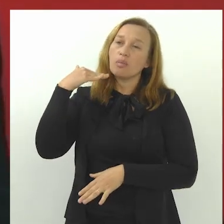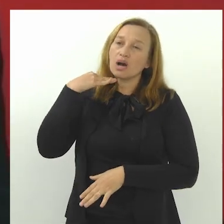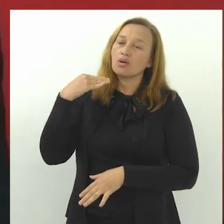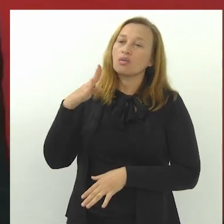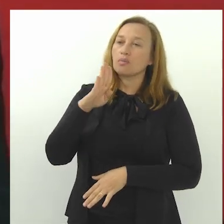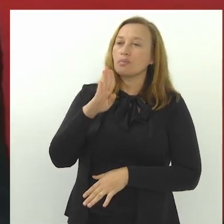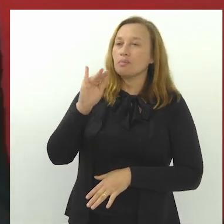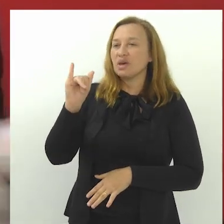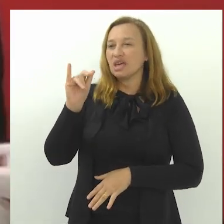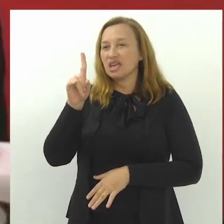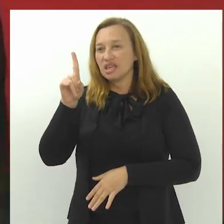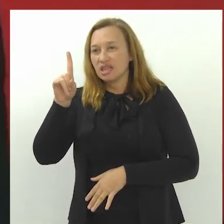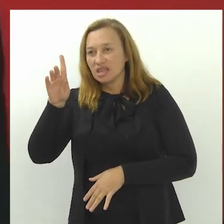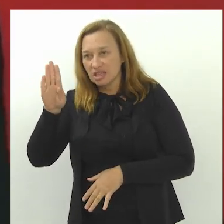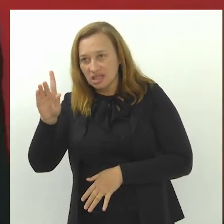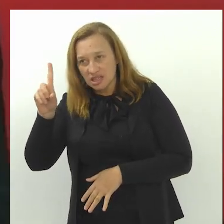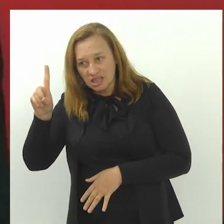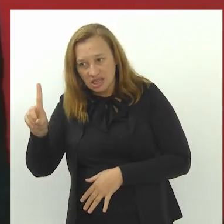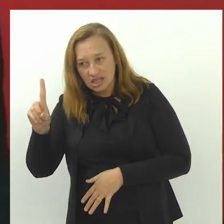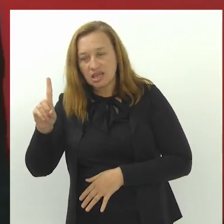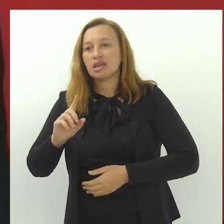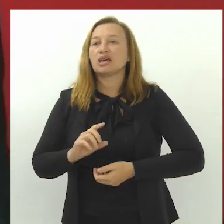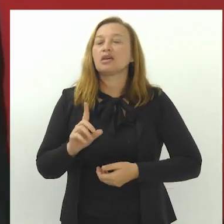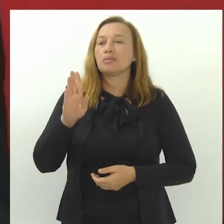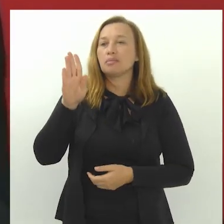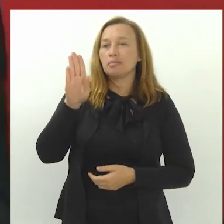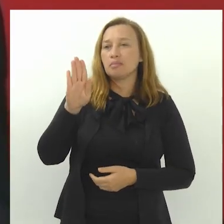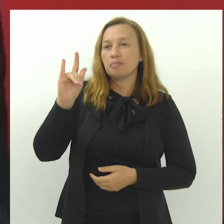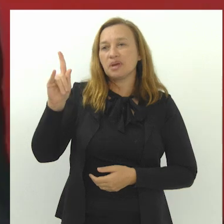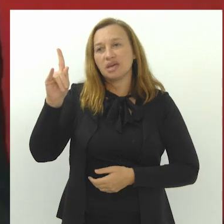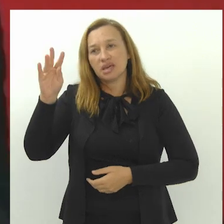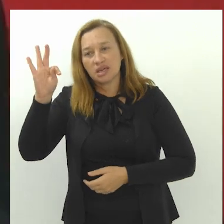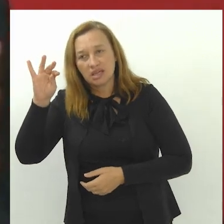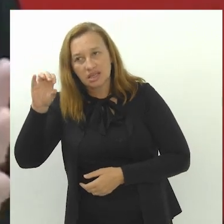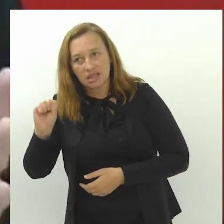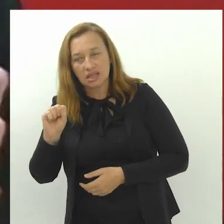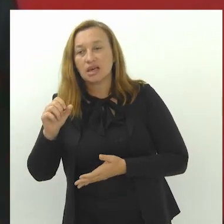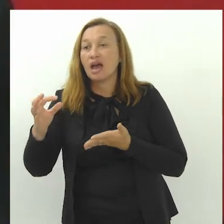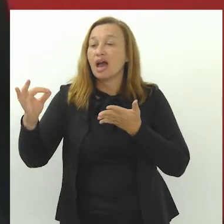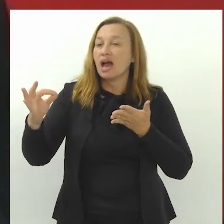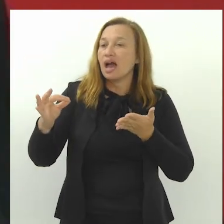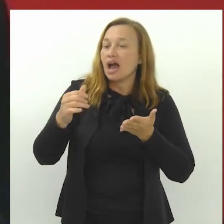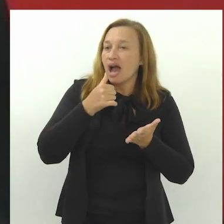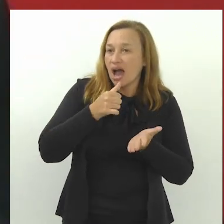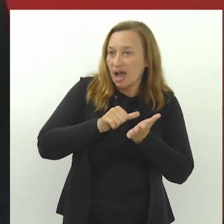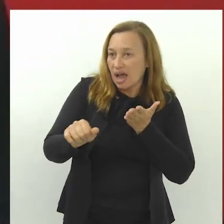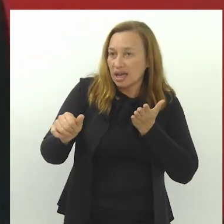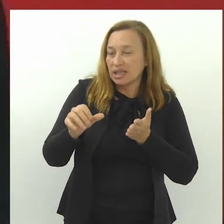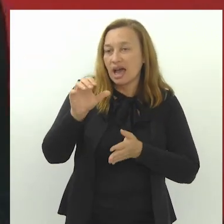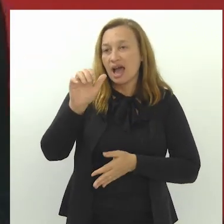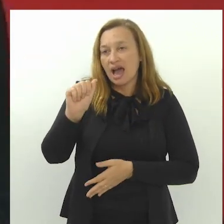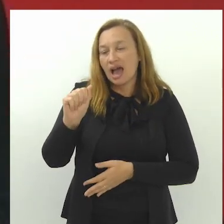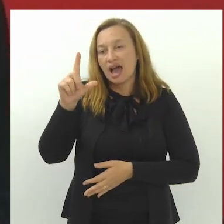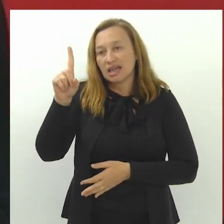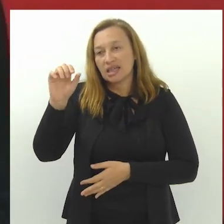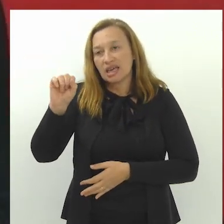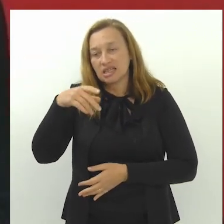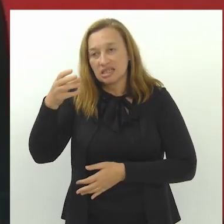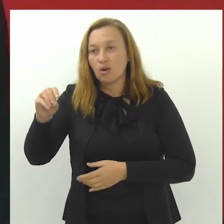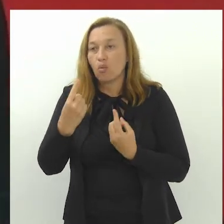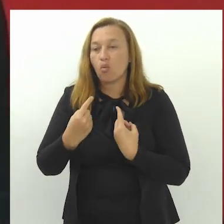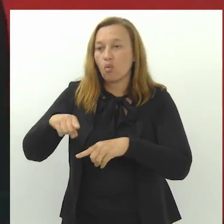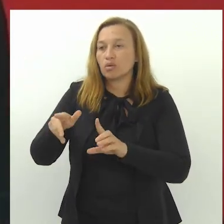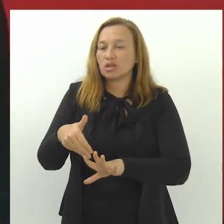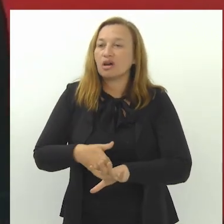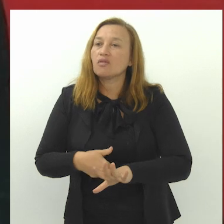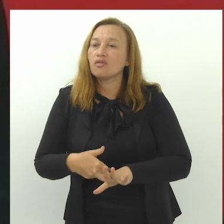o BID, o Banco de Desenvolvimento do BRICS, né? Então, se a gente analisar a carta de adesão da Aliança Global contra a